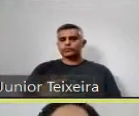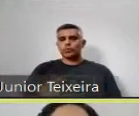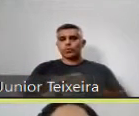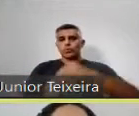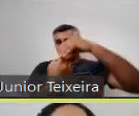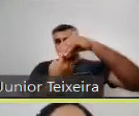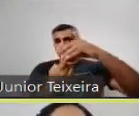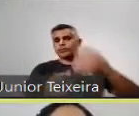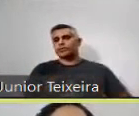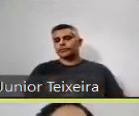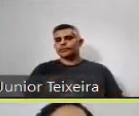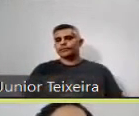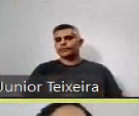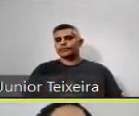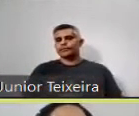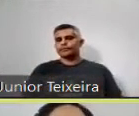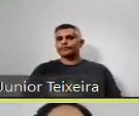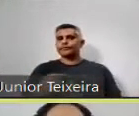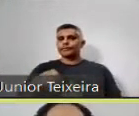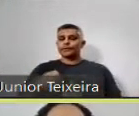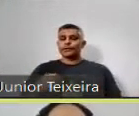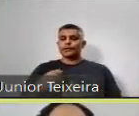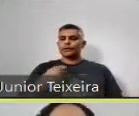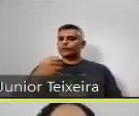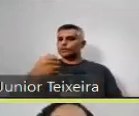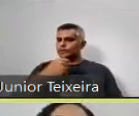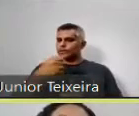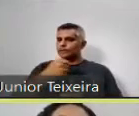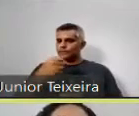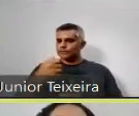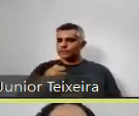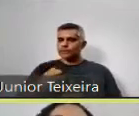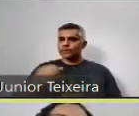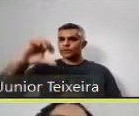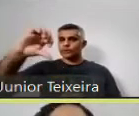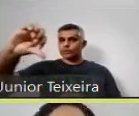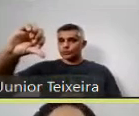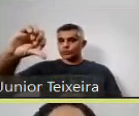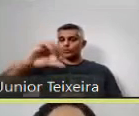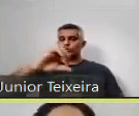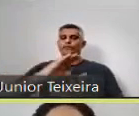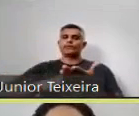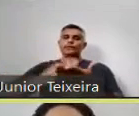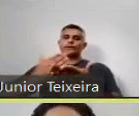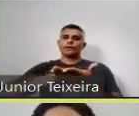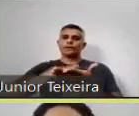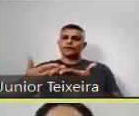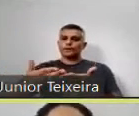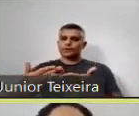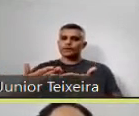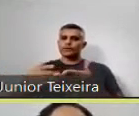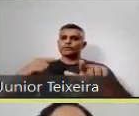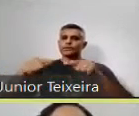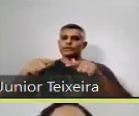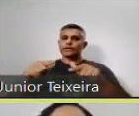9 intérpretes que atuavam na rede municipal da cidade de Florianópolis.